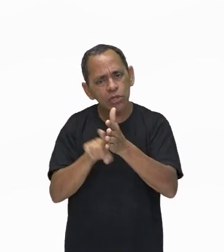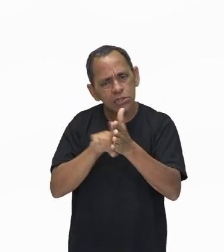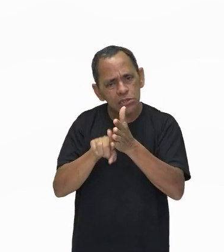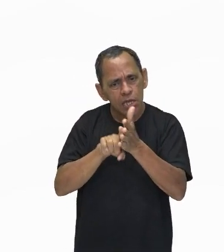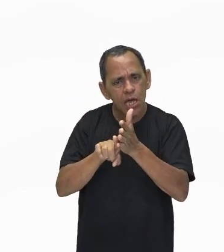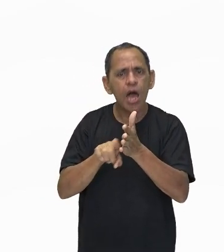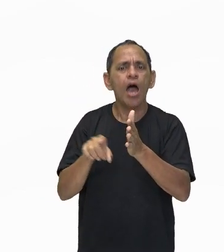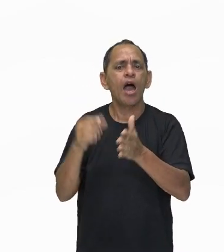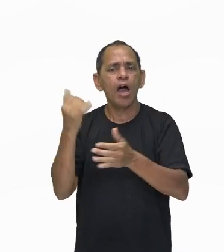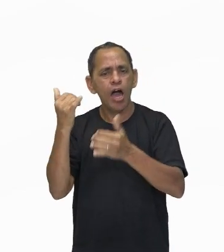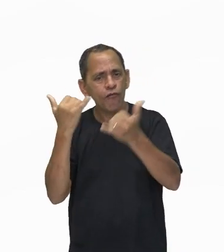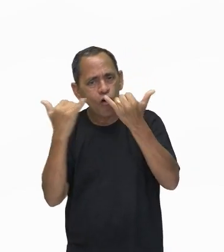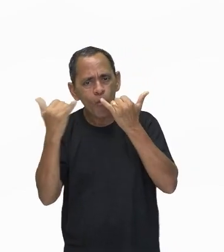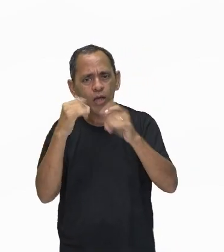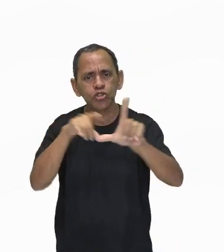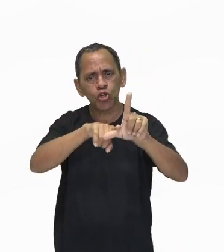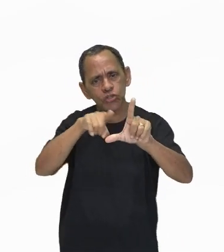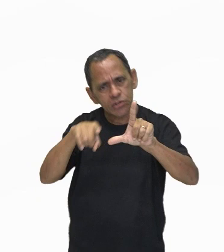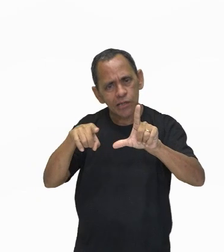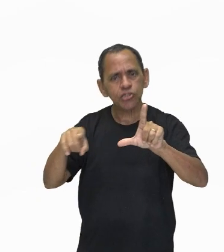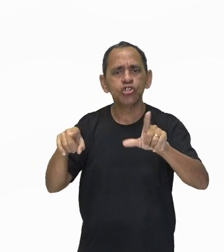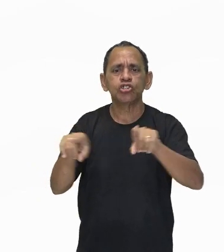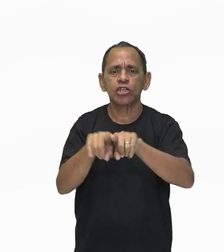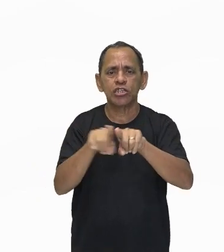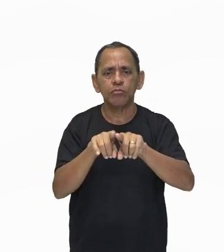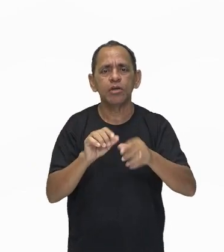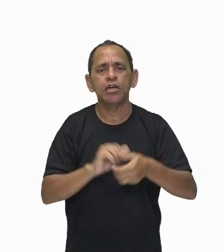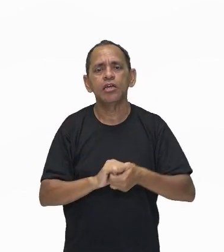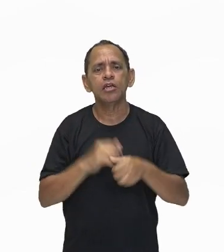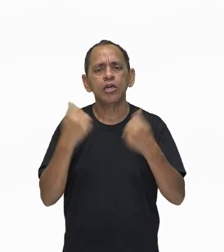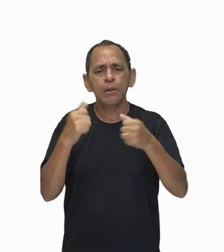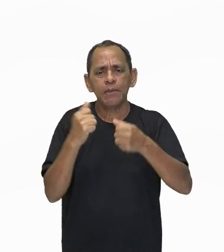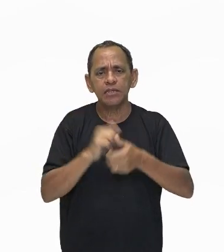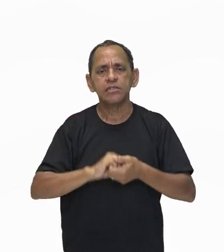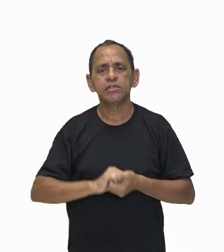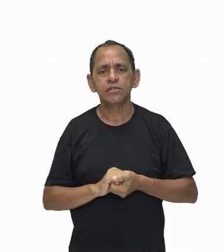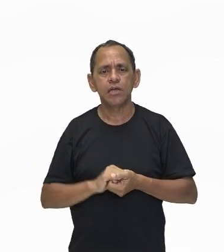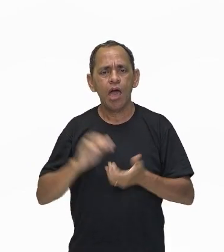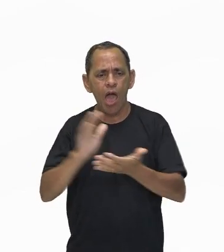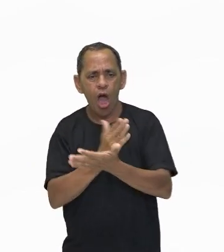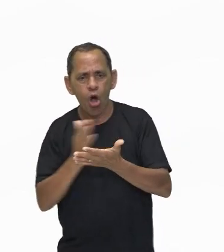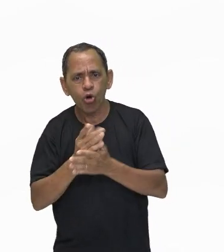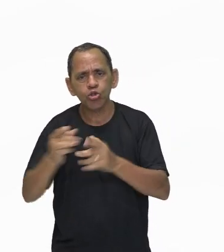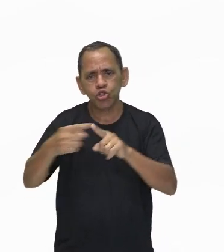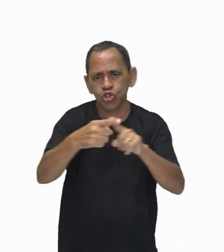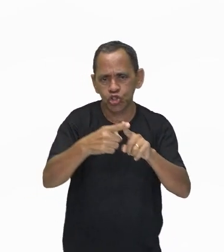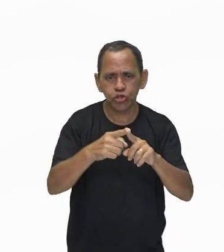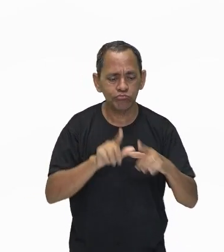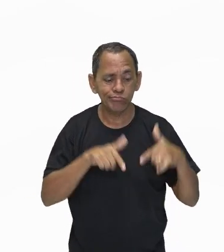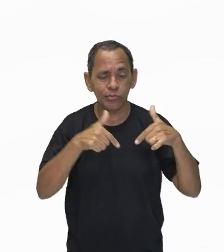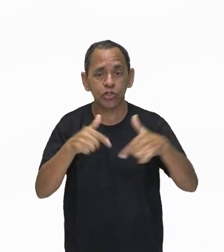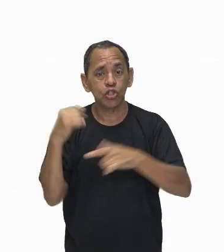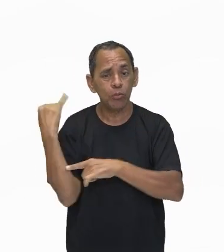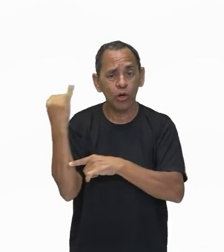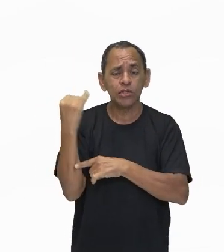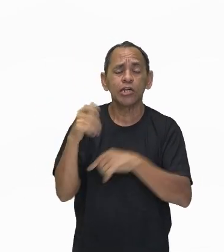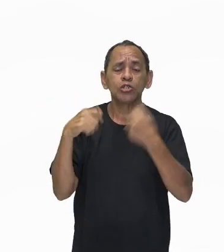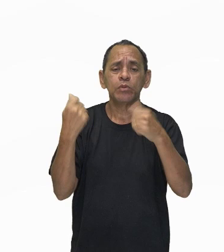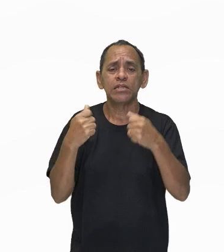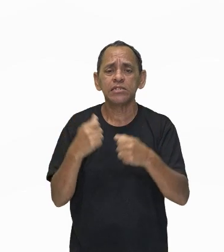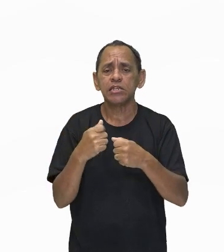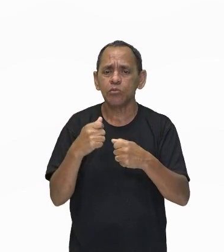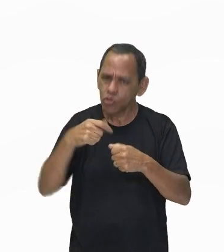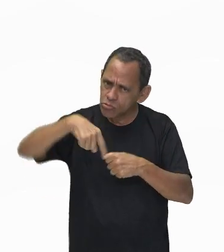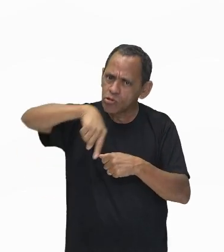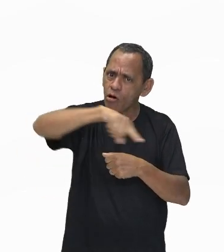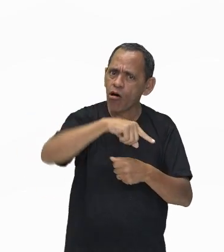estatísticos, sobre os diversos tipos de violência no estado é uma atitude importante, porque a gente precisa, então,